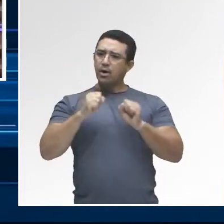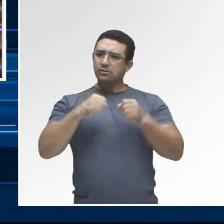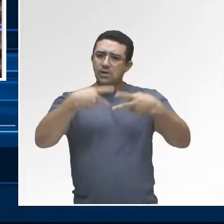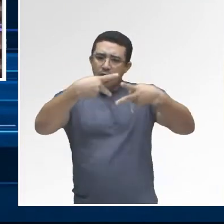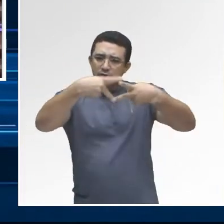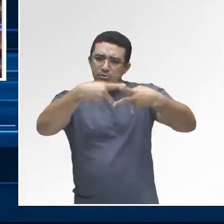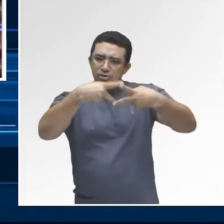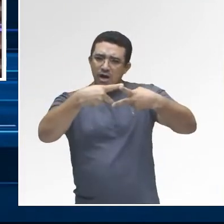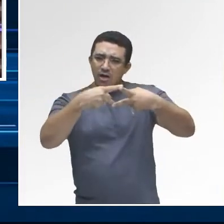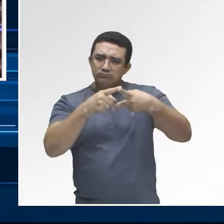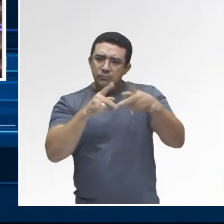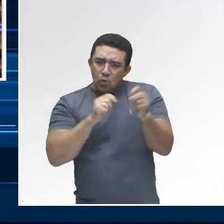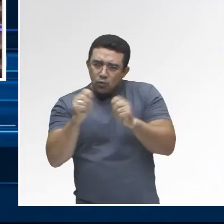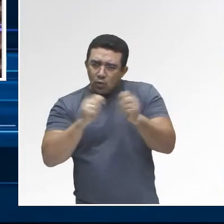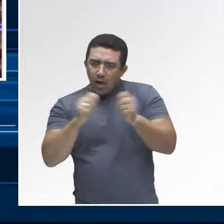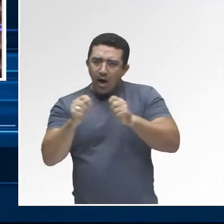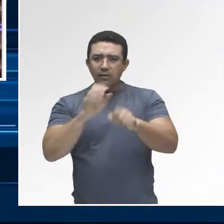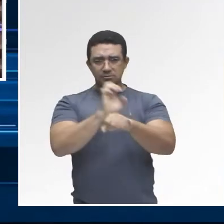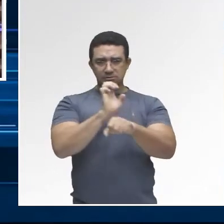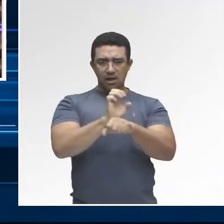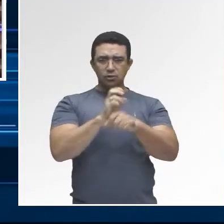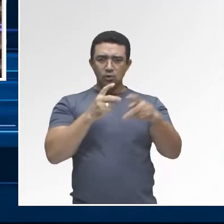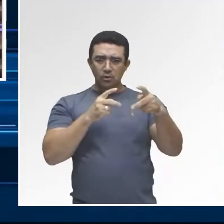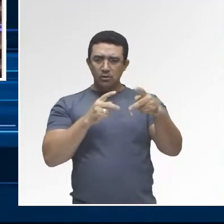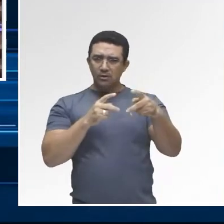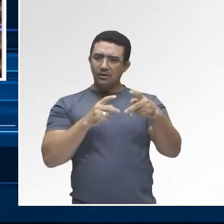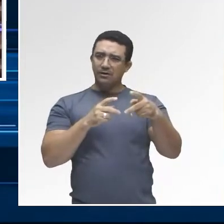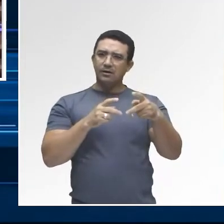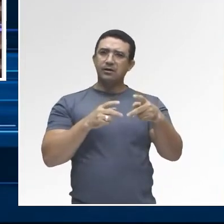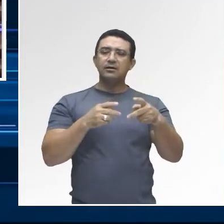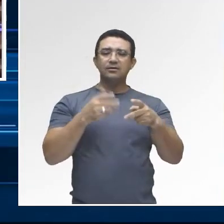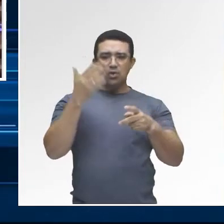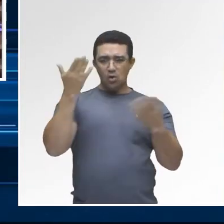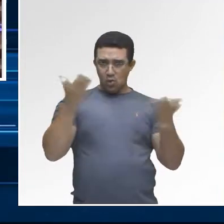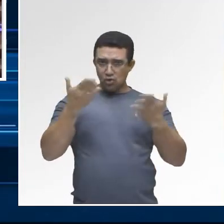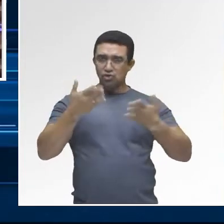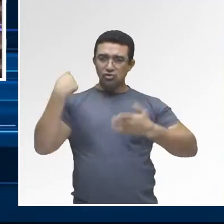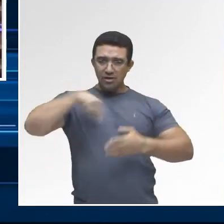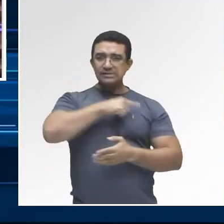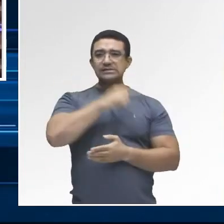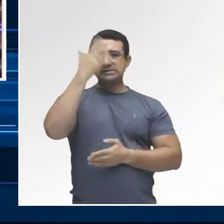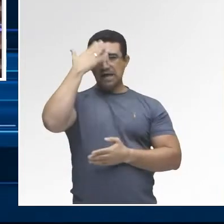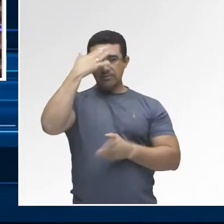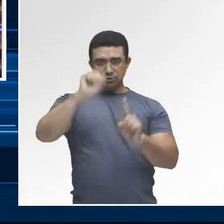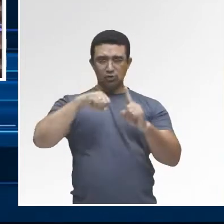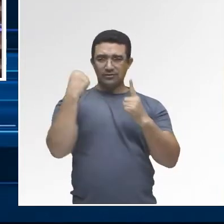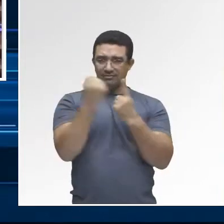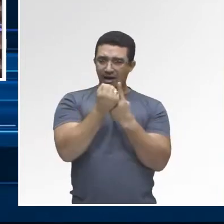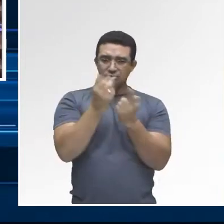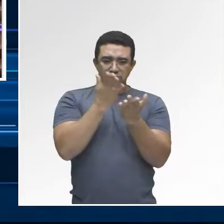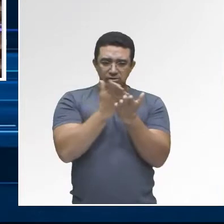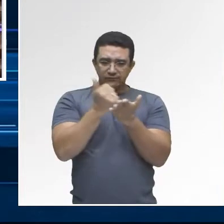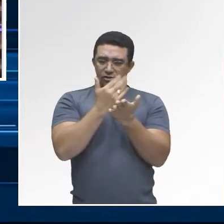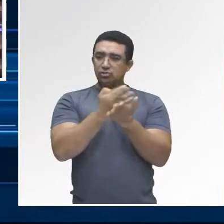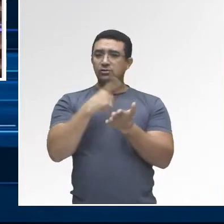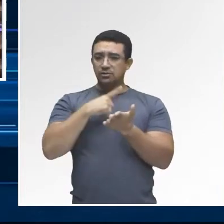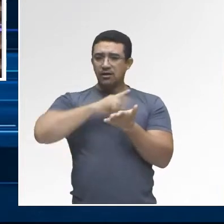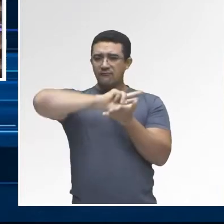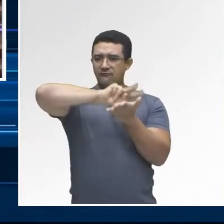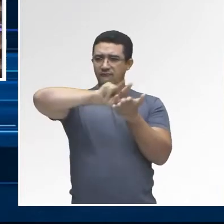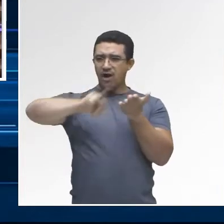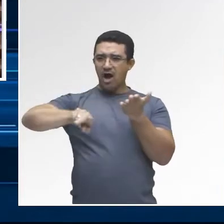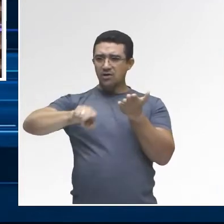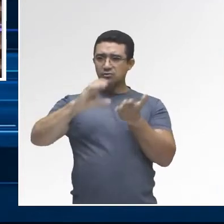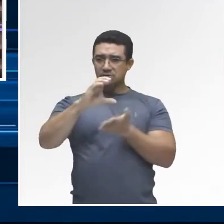gente conhece bem hoje em dia, né? Nós temos aí a sociedade bem dividida, vários cargos criados para que